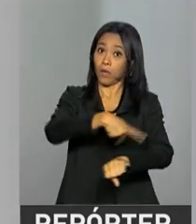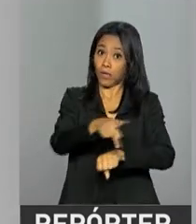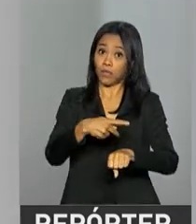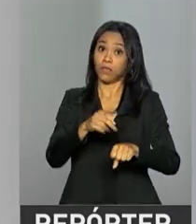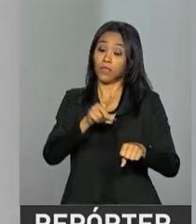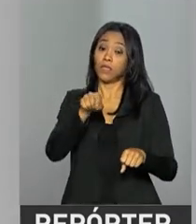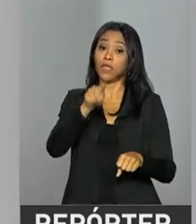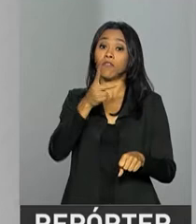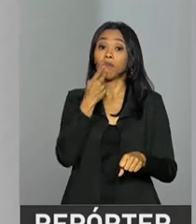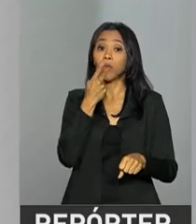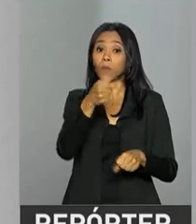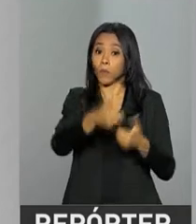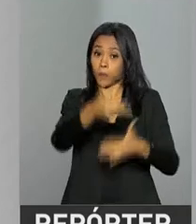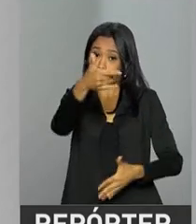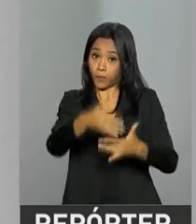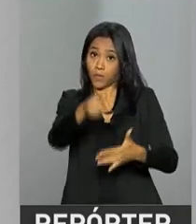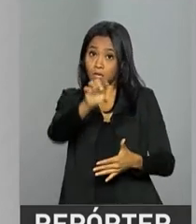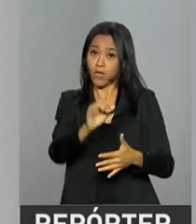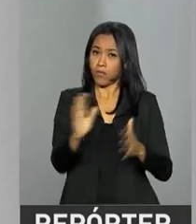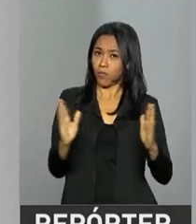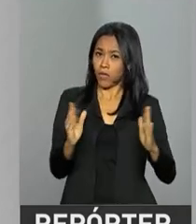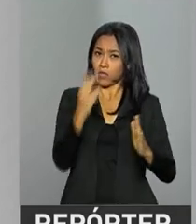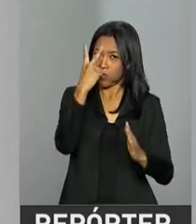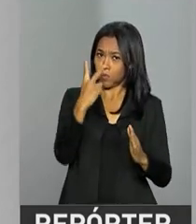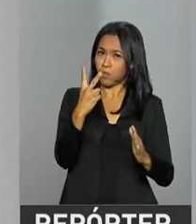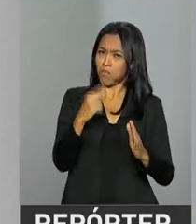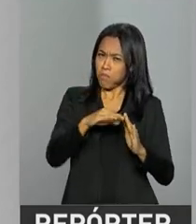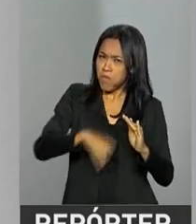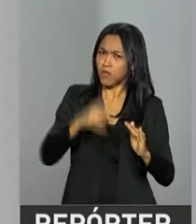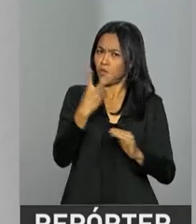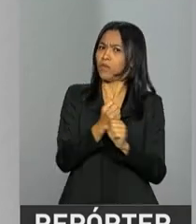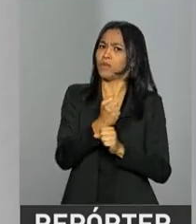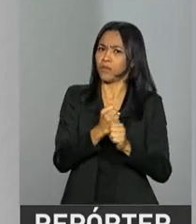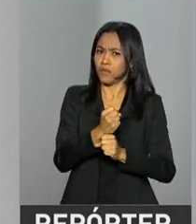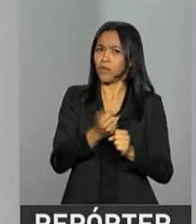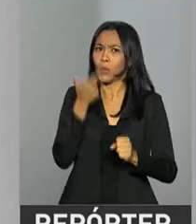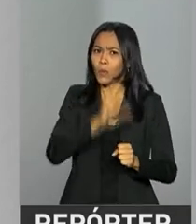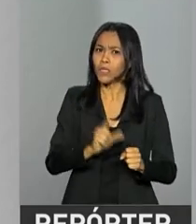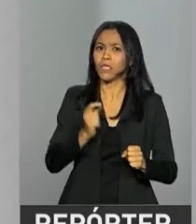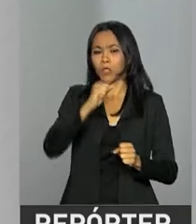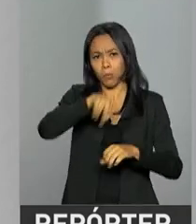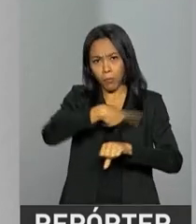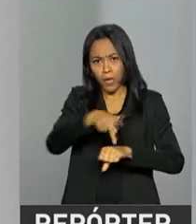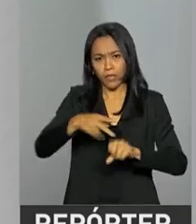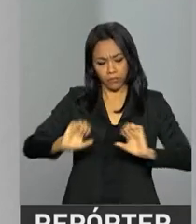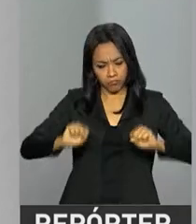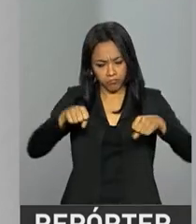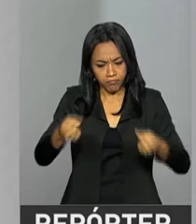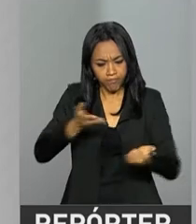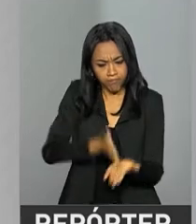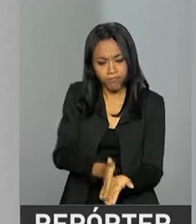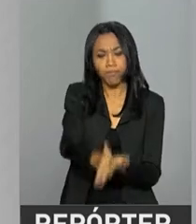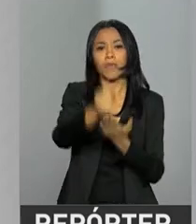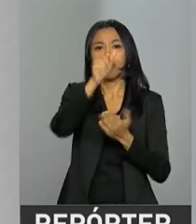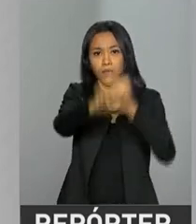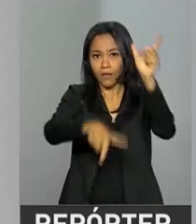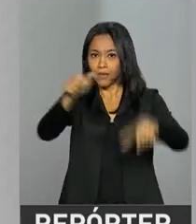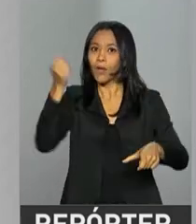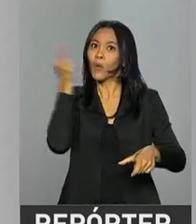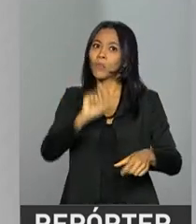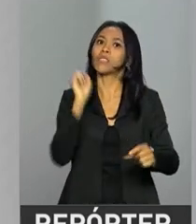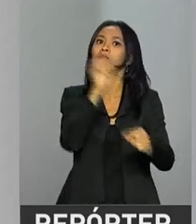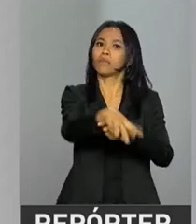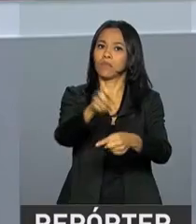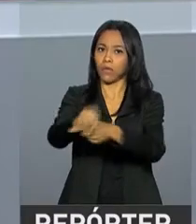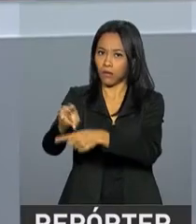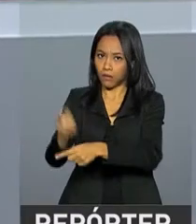ainda que em menos de dois anos o governo conseguiu colocar o país nos trilhos e o brasileiro já está tendo seu emprego de volta vale